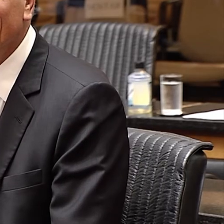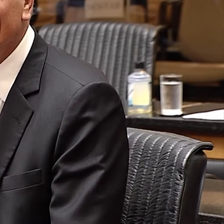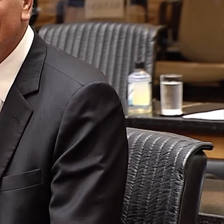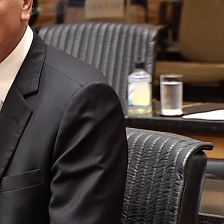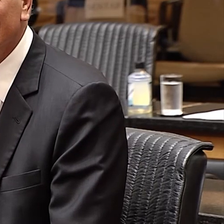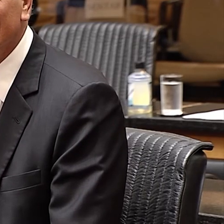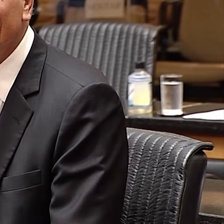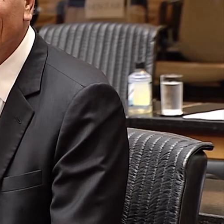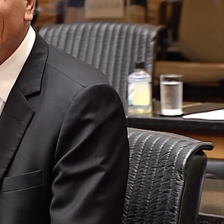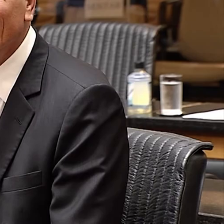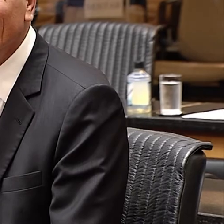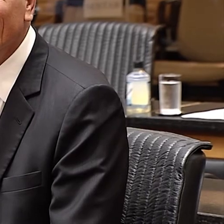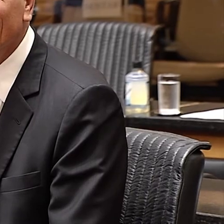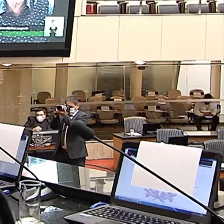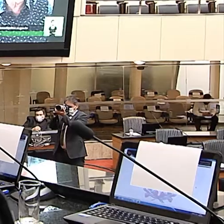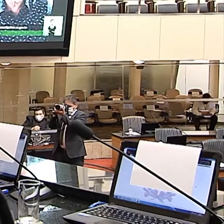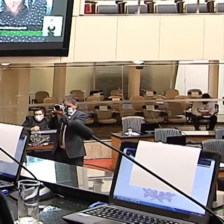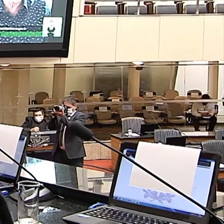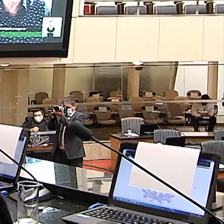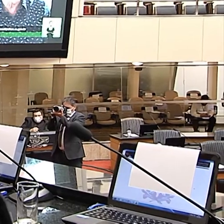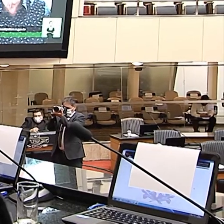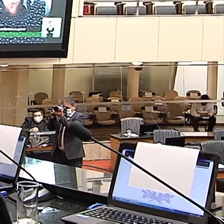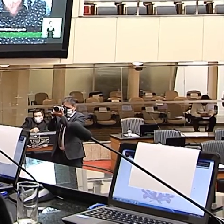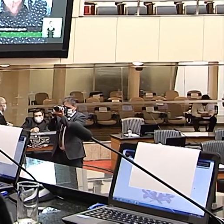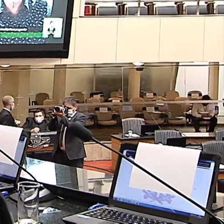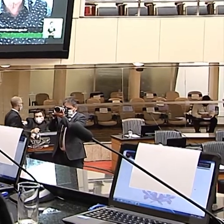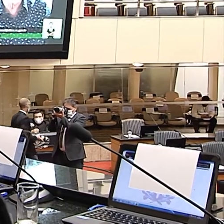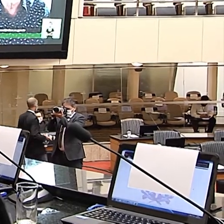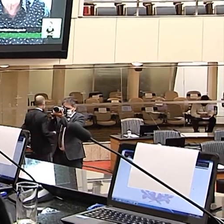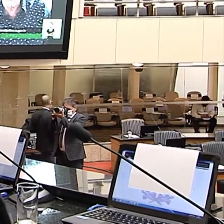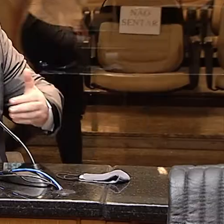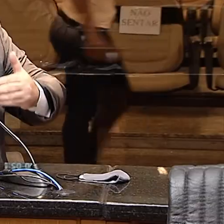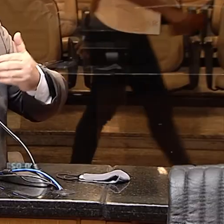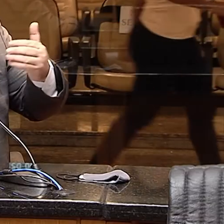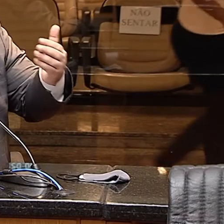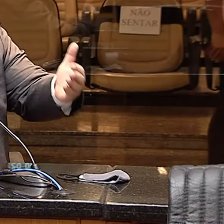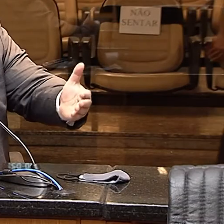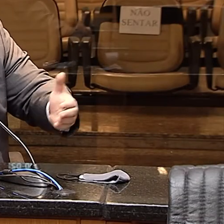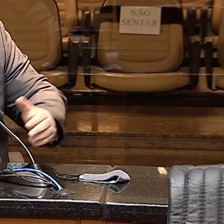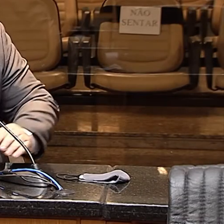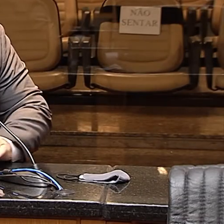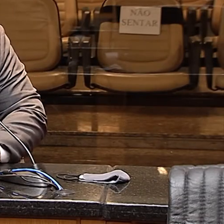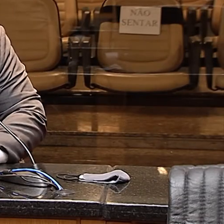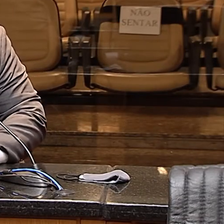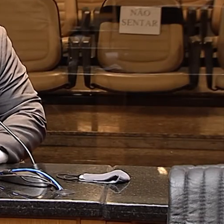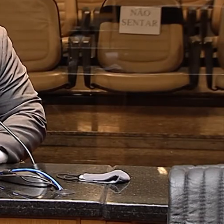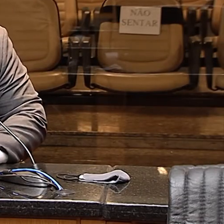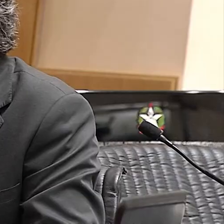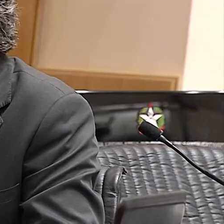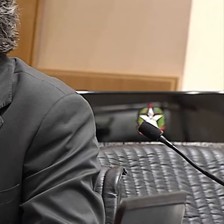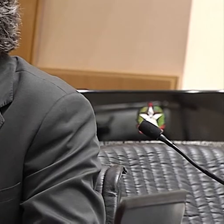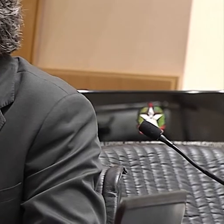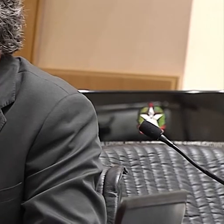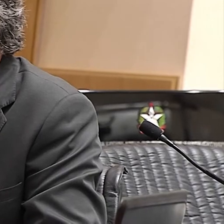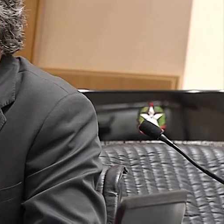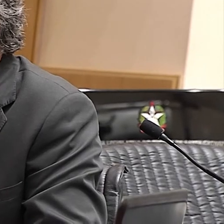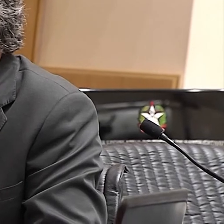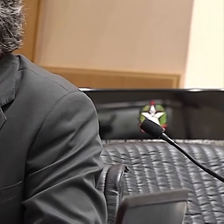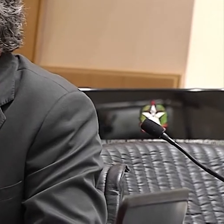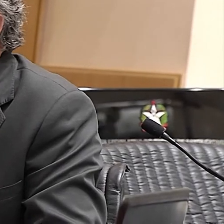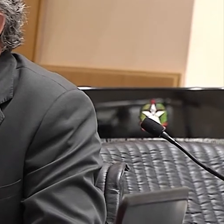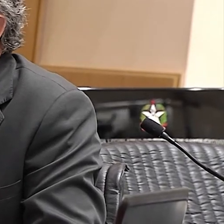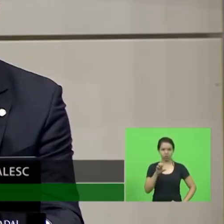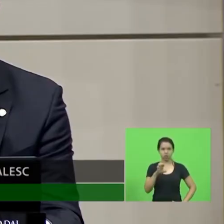e vice-presidentes definidos nos próximos dias. As eleições vão seguir o rito previsto no regimento interno do